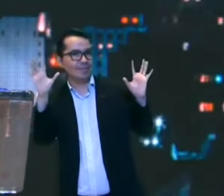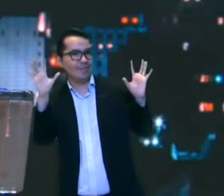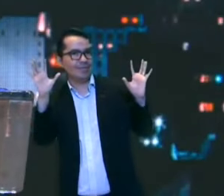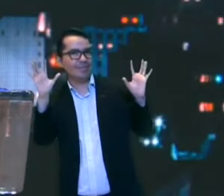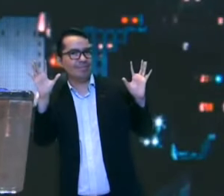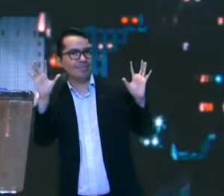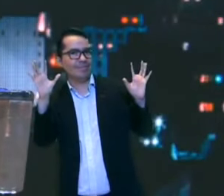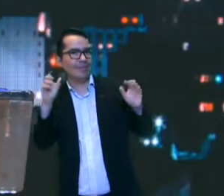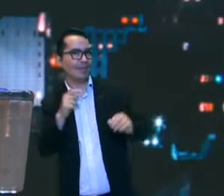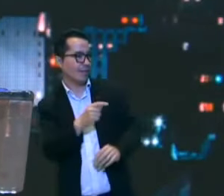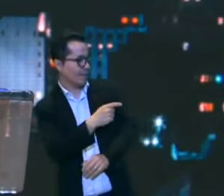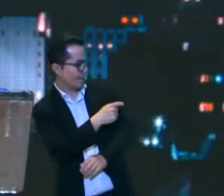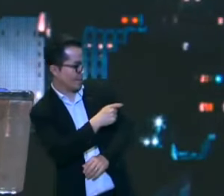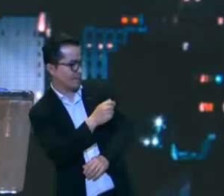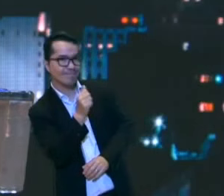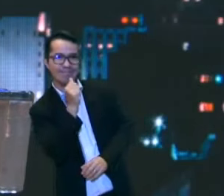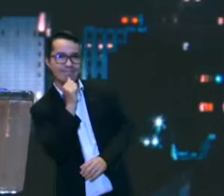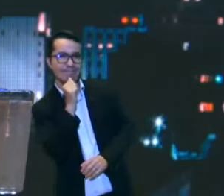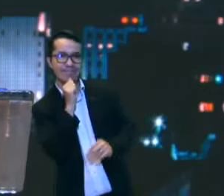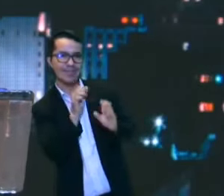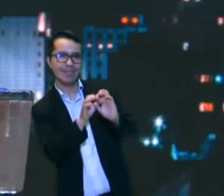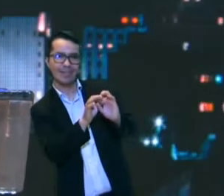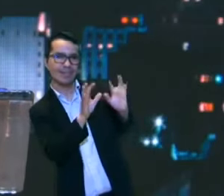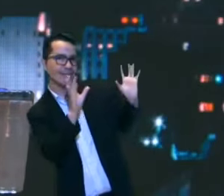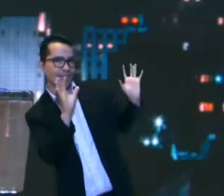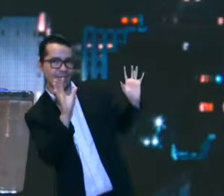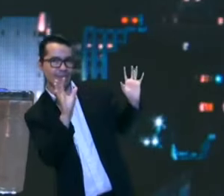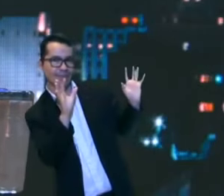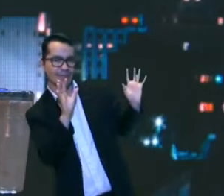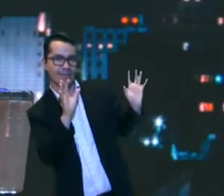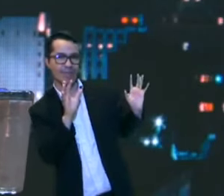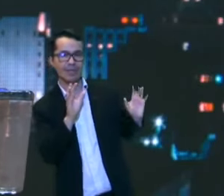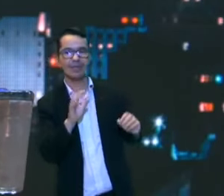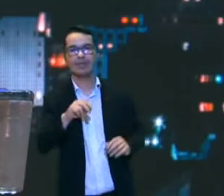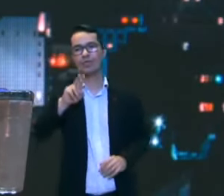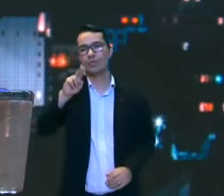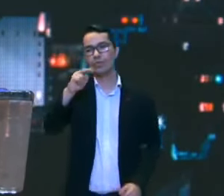deu. Eu nunca me esqueço, eu era adolescente, eu fui numa festa.